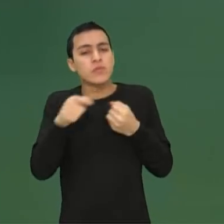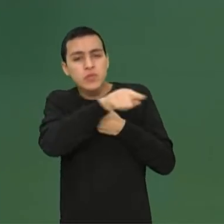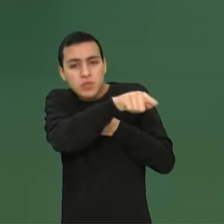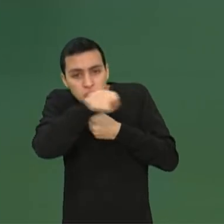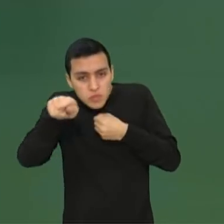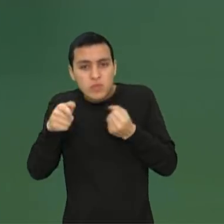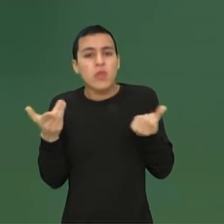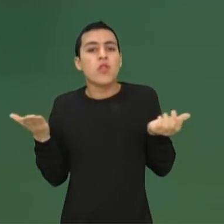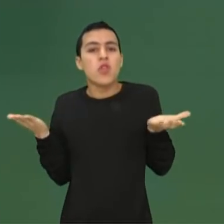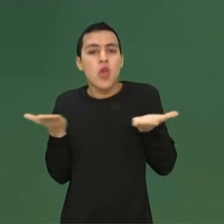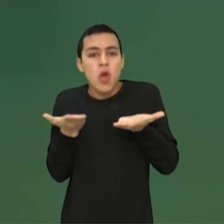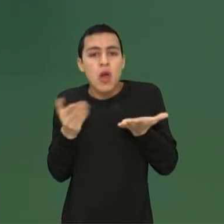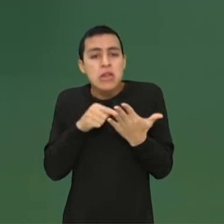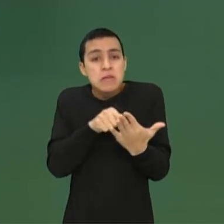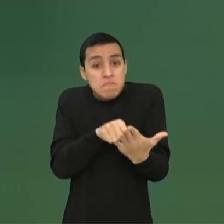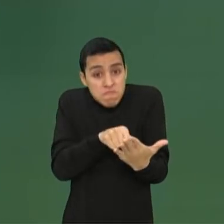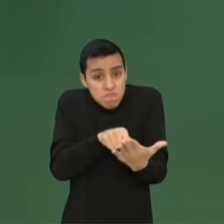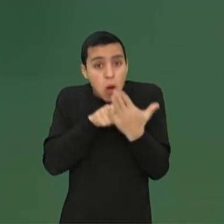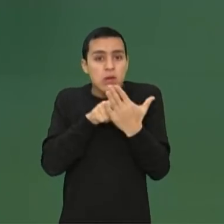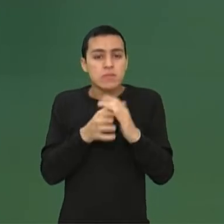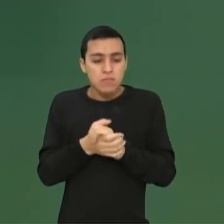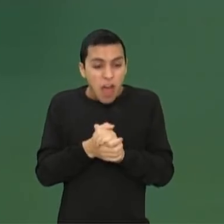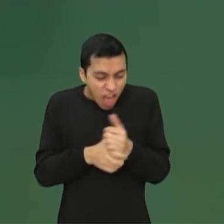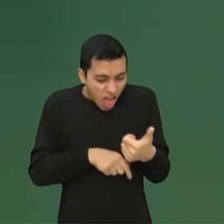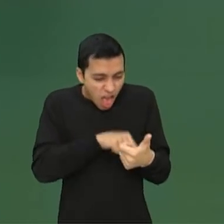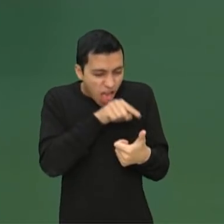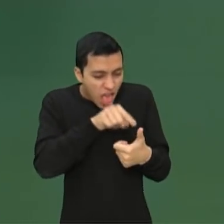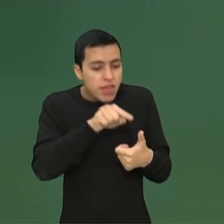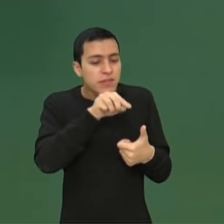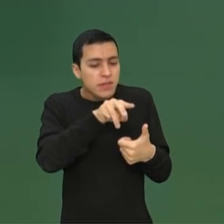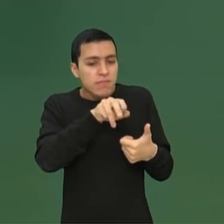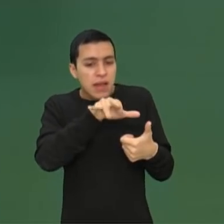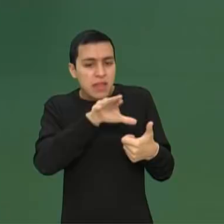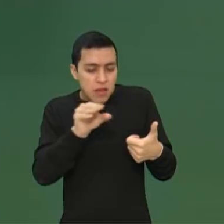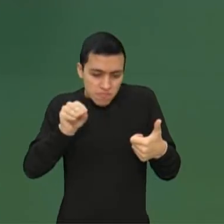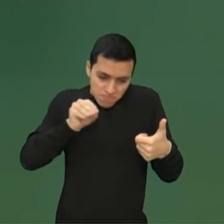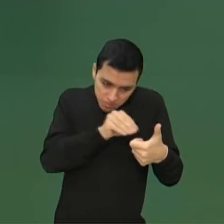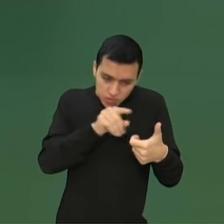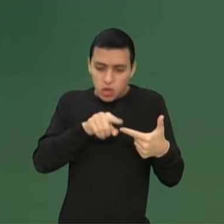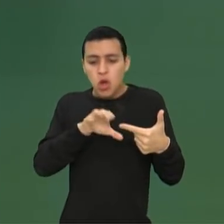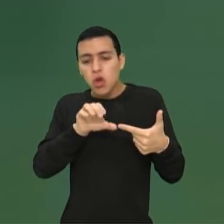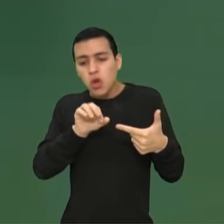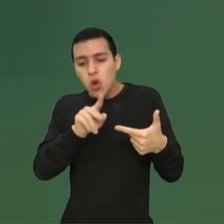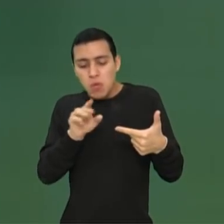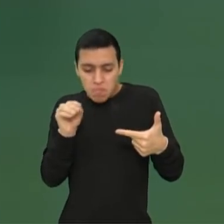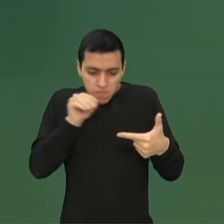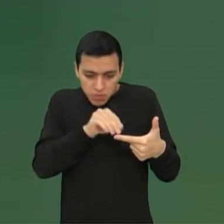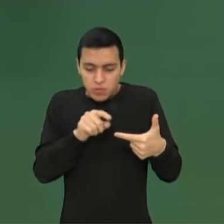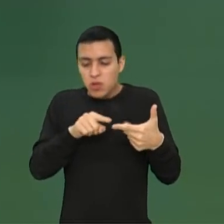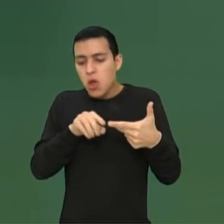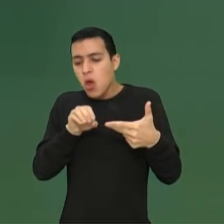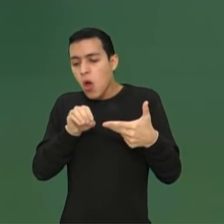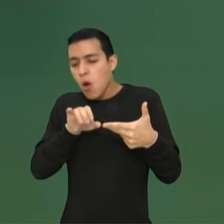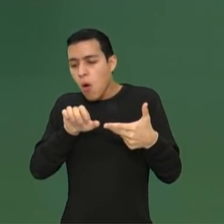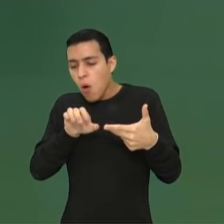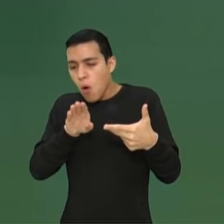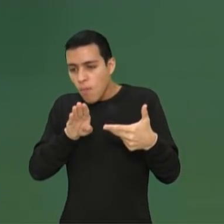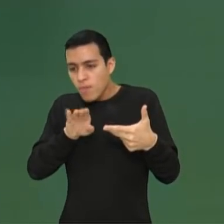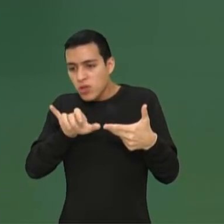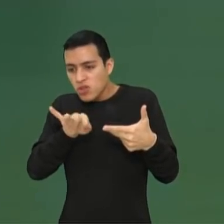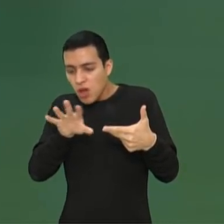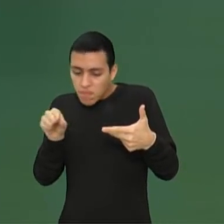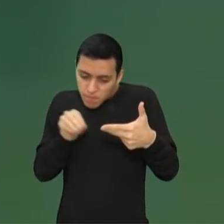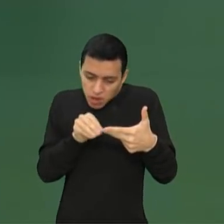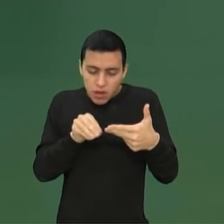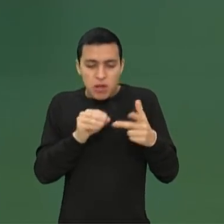você indique quem é a matéria. Quem é o corpo e quem é o objeto. Eu vou dar um tempinho para